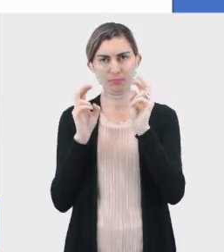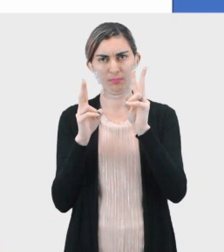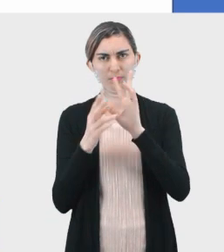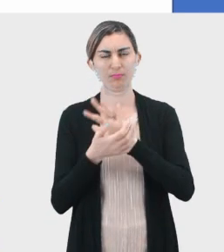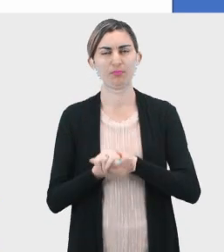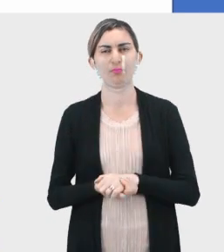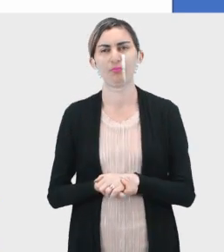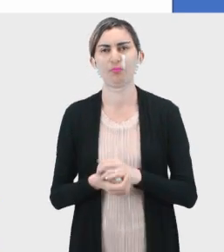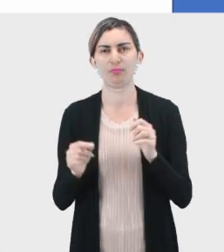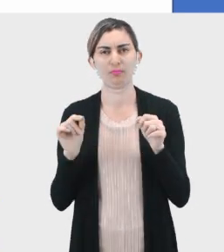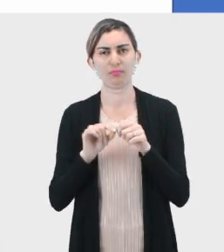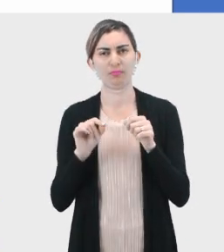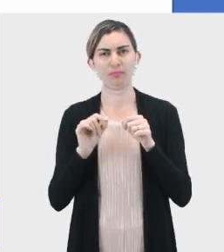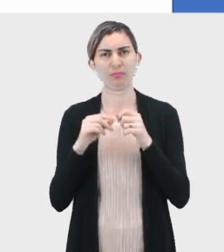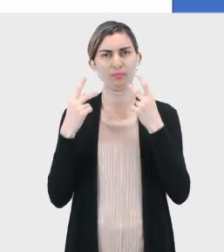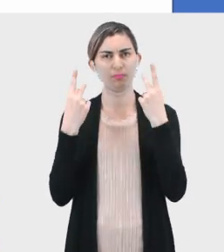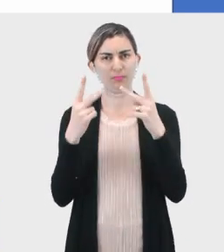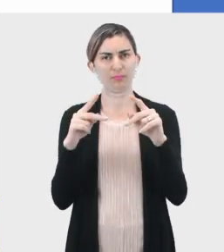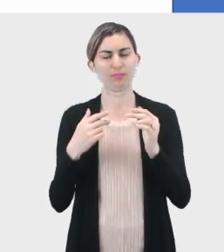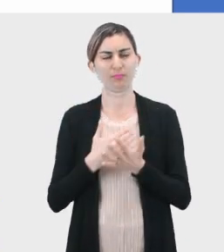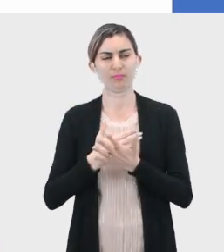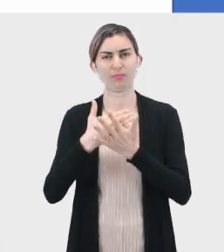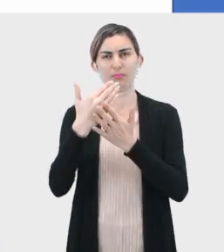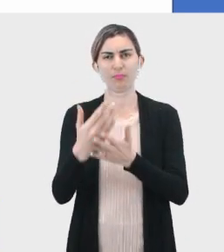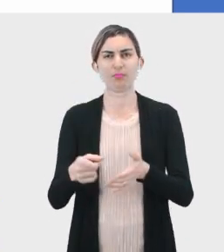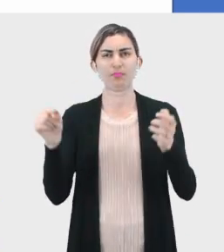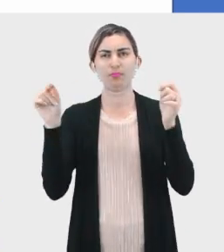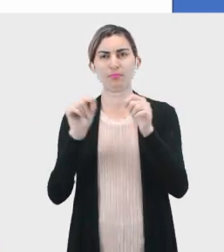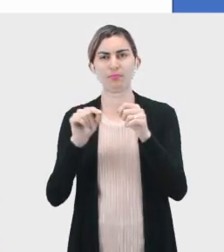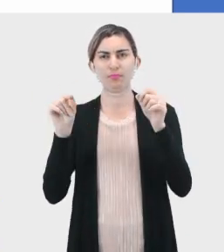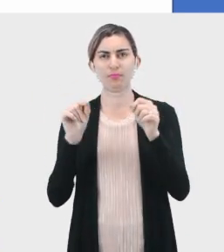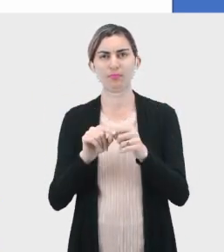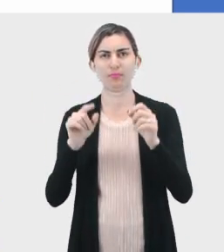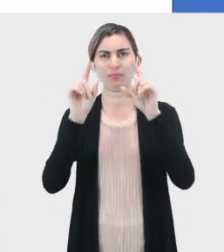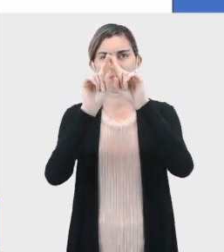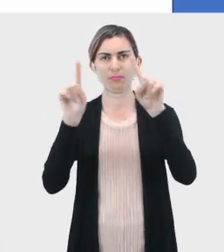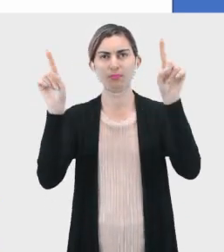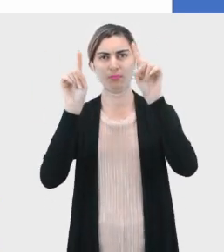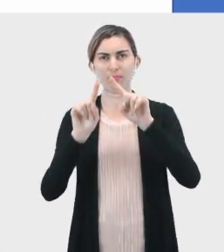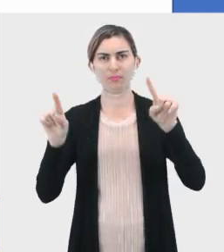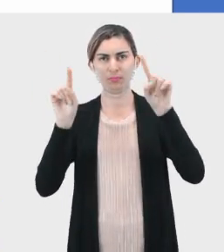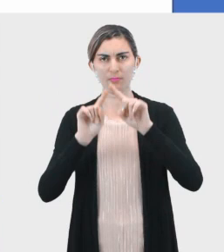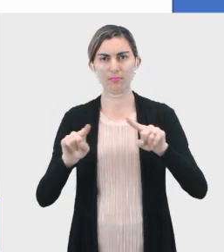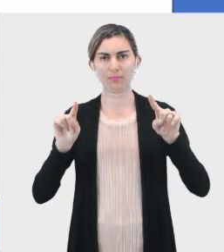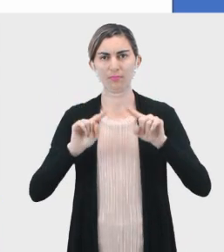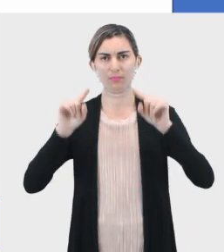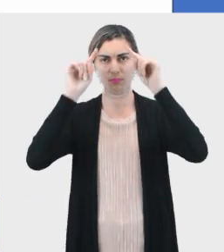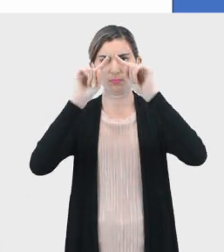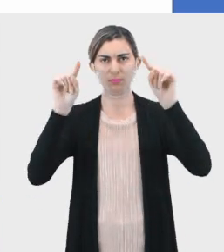Ok? Feito isso, a gente vai começar a tradução aí, linha a linha.